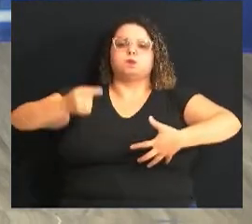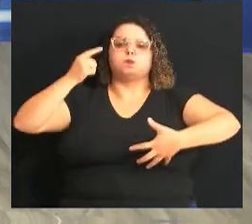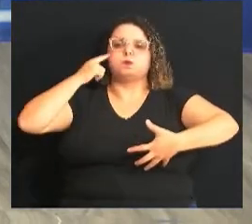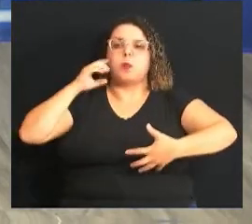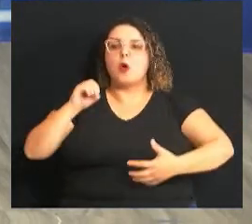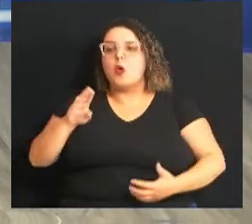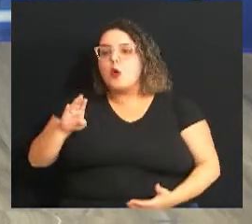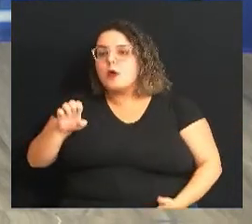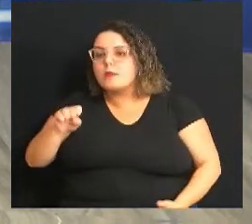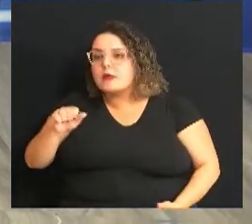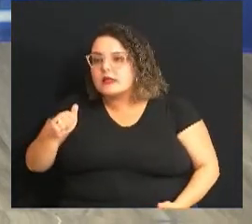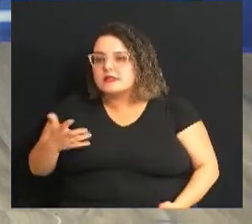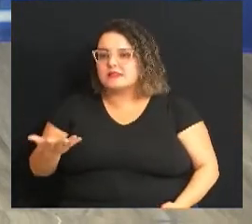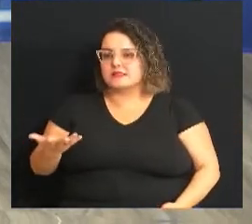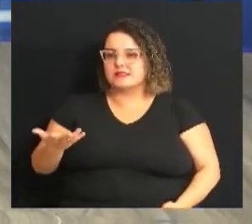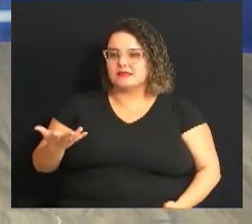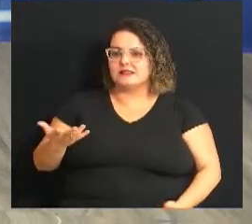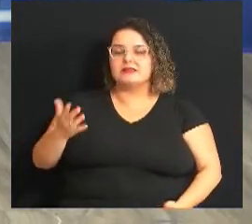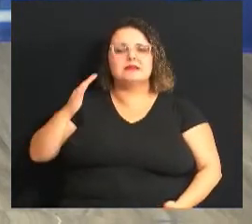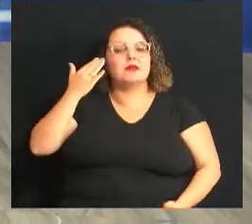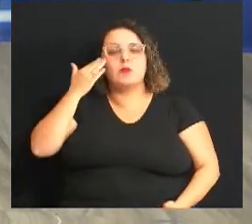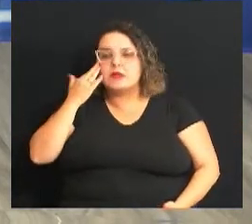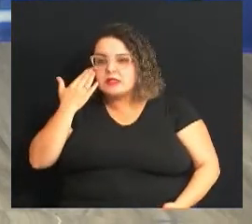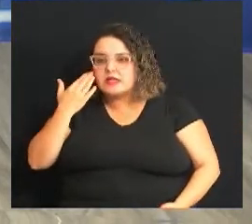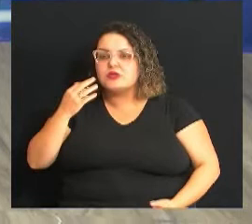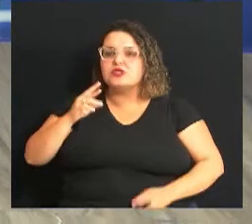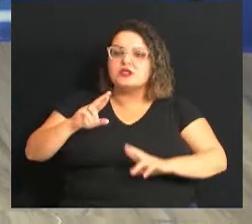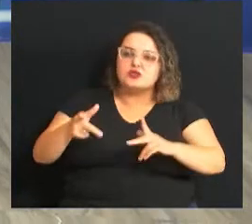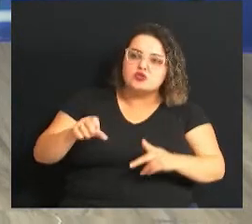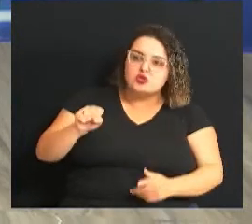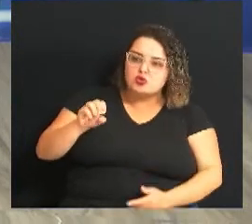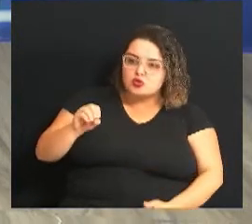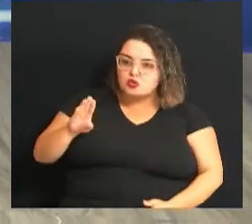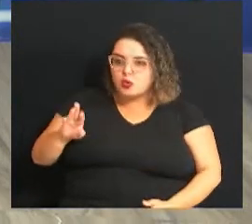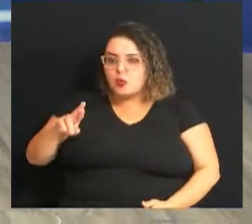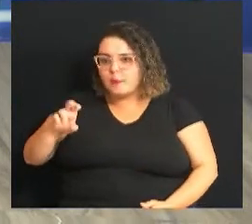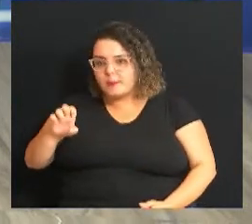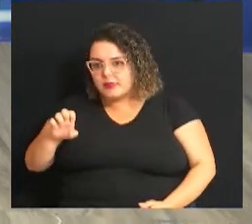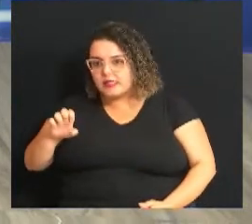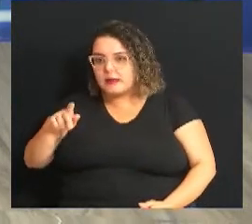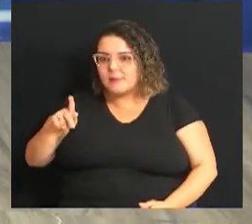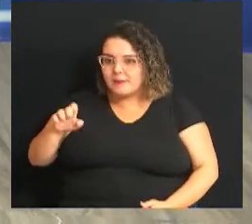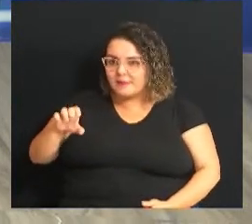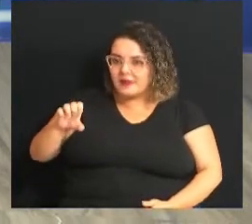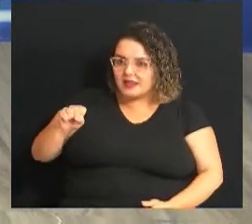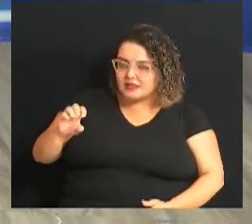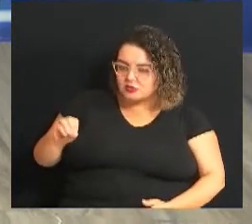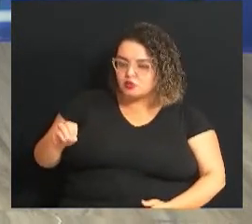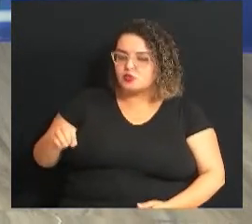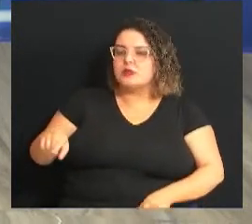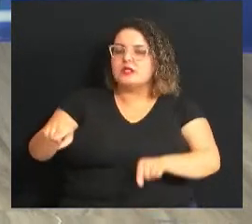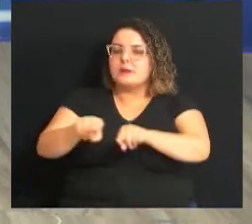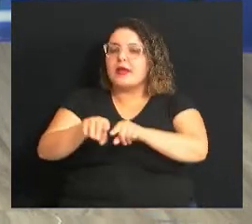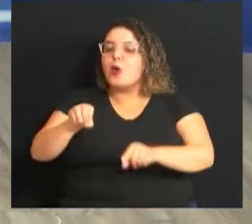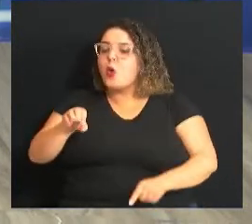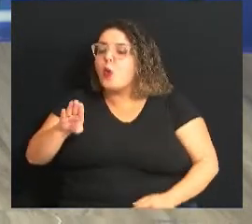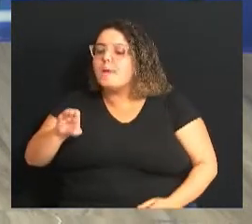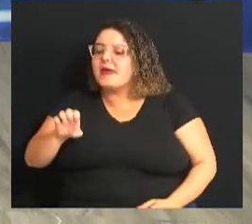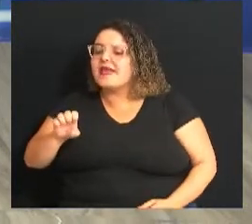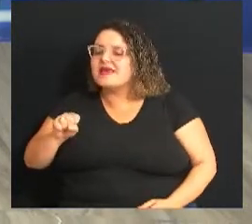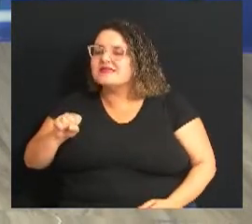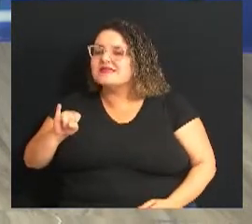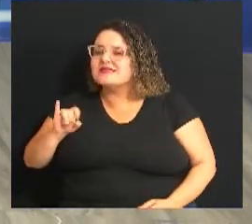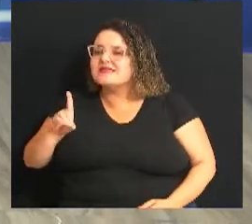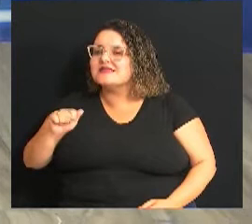obesa. As pessoas não entendem que existe essa diferenciação de sobrepeso e obesidade. É quando que deixa de